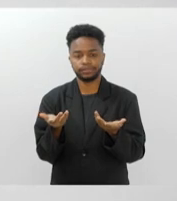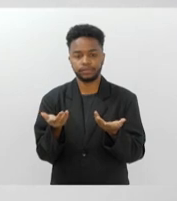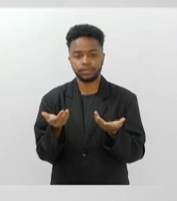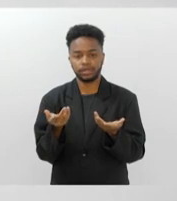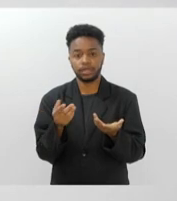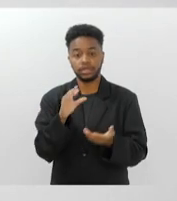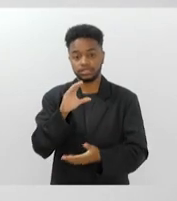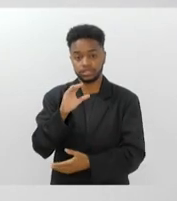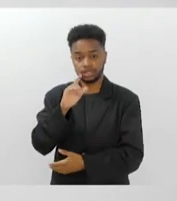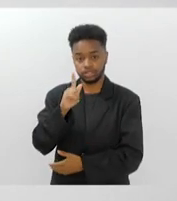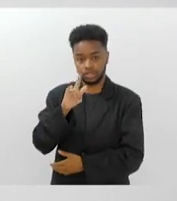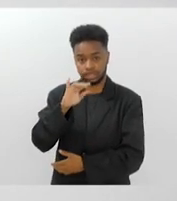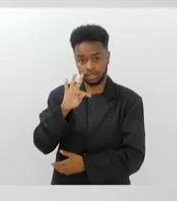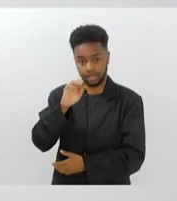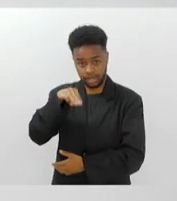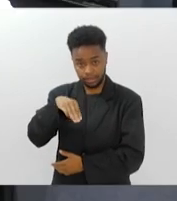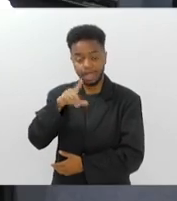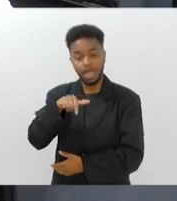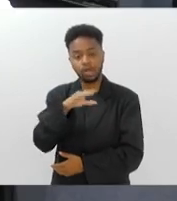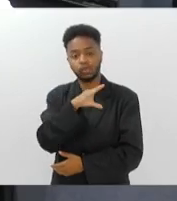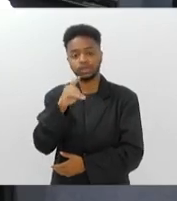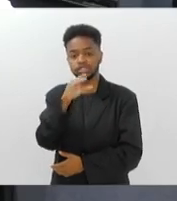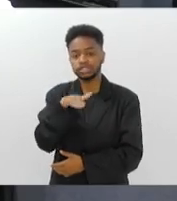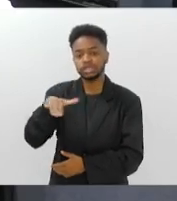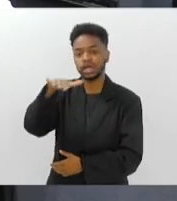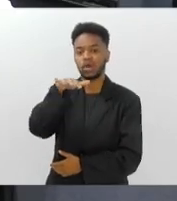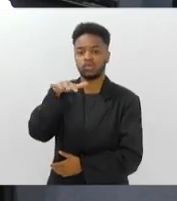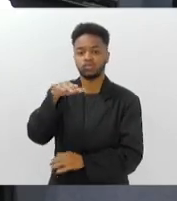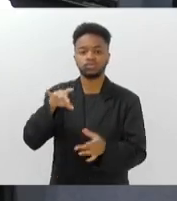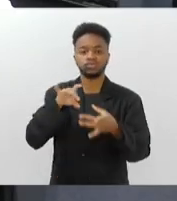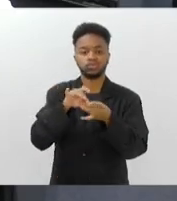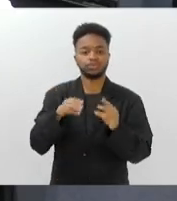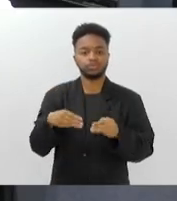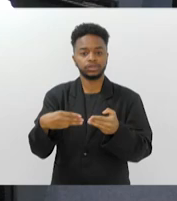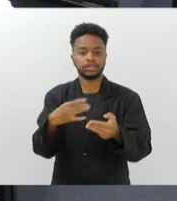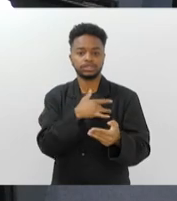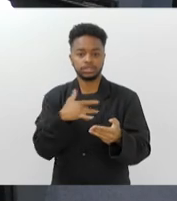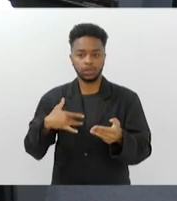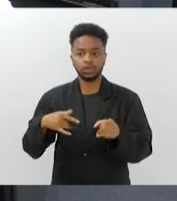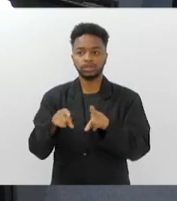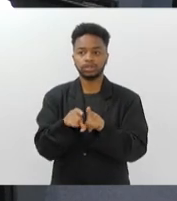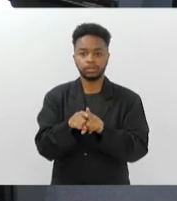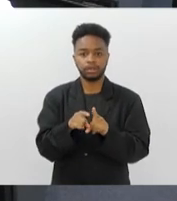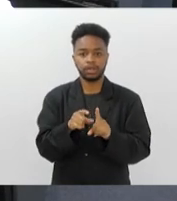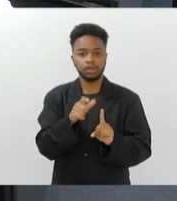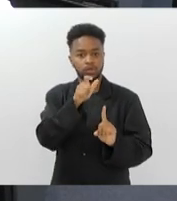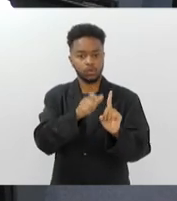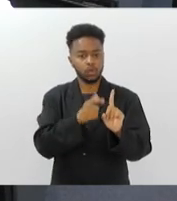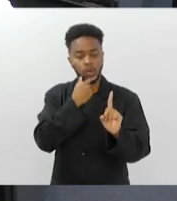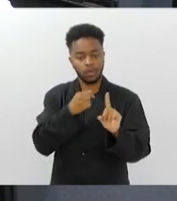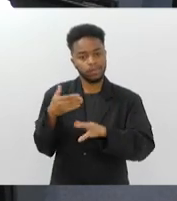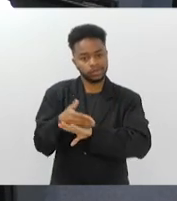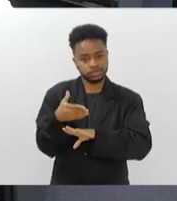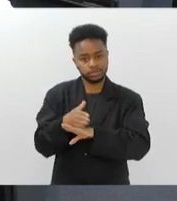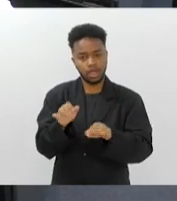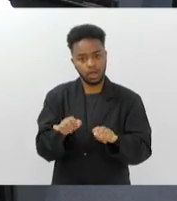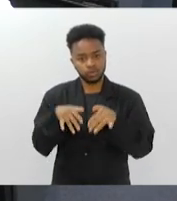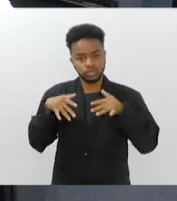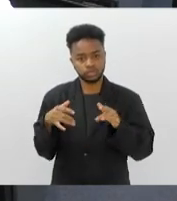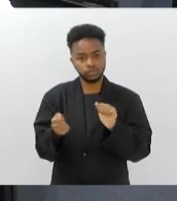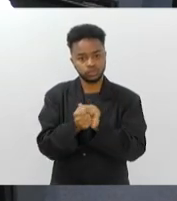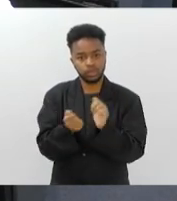cgtm né que é a Coordenação Geral né o programa tucul do Ministério da Saúde né e na figura do Dr ruro que esteve presente aqui numa das audiências com toda a equipe